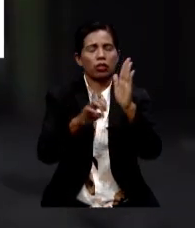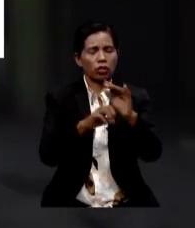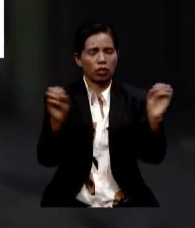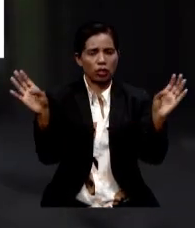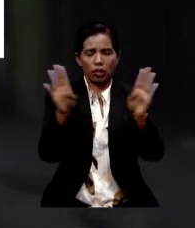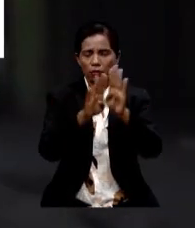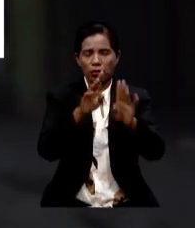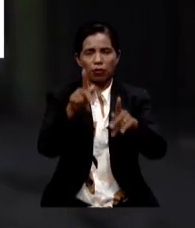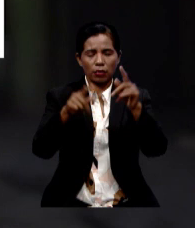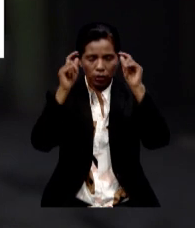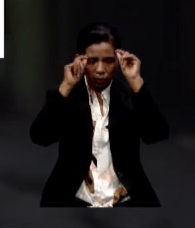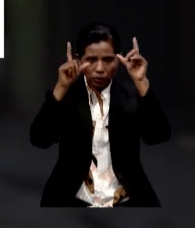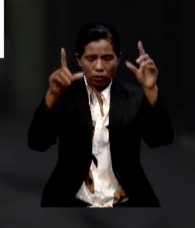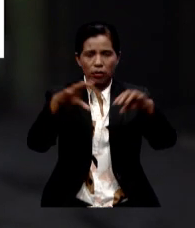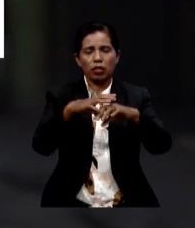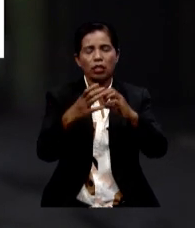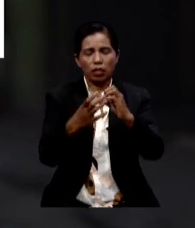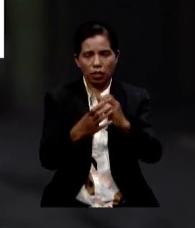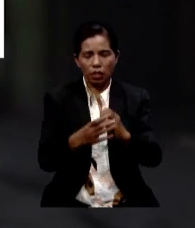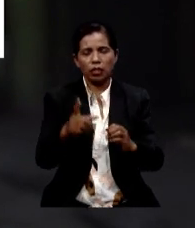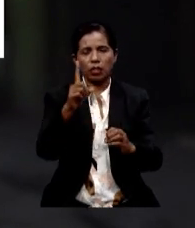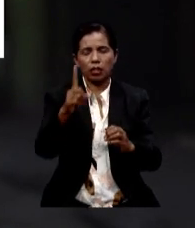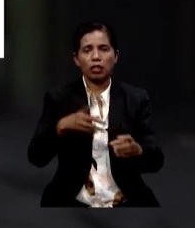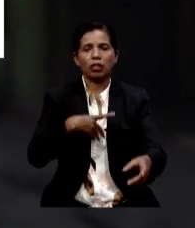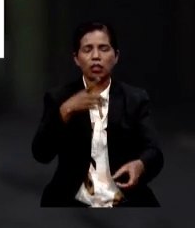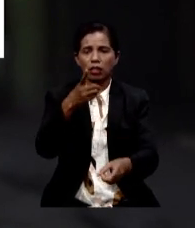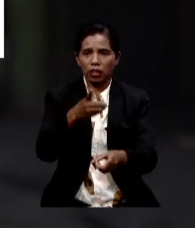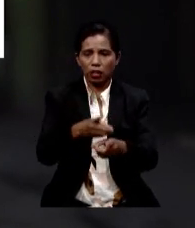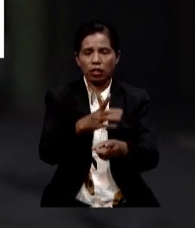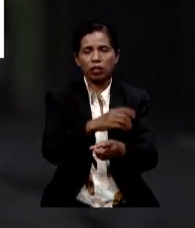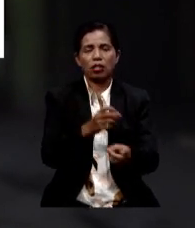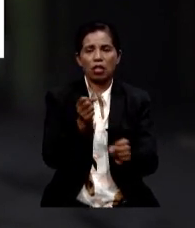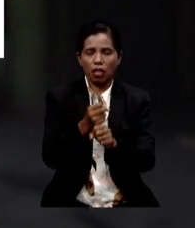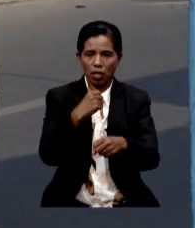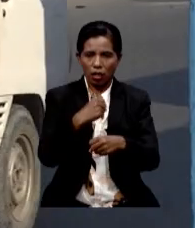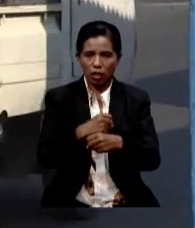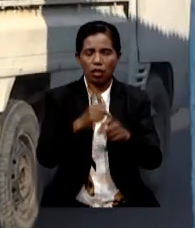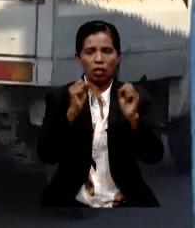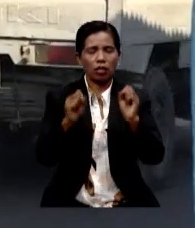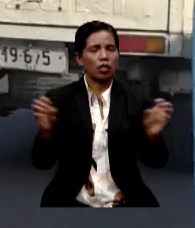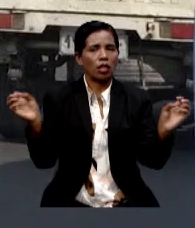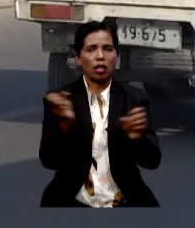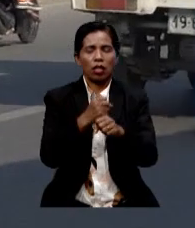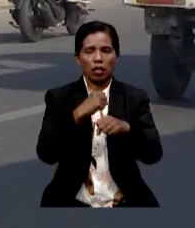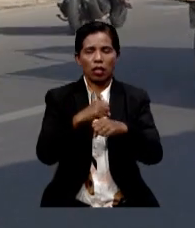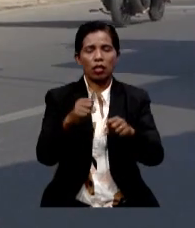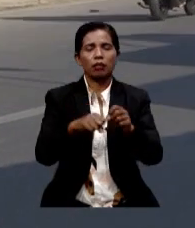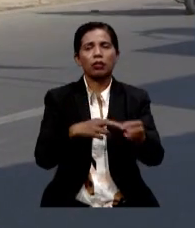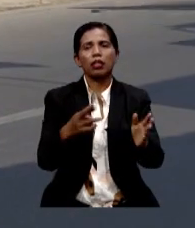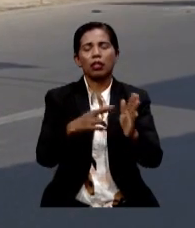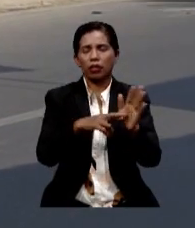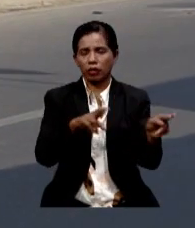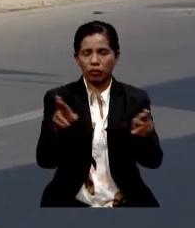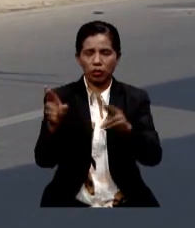em Timor-Ruan, nia Rairohan Ida, no direito soberania nebe nia Halau, ou de Lahalo Adba ratificação com